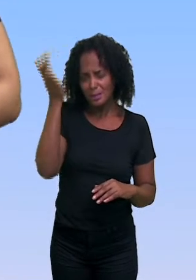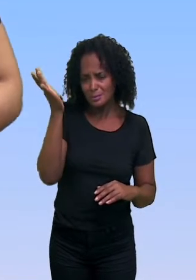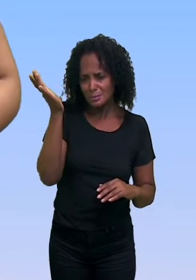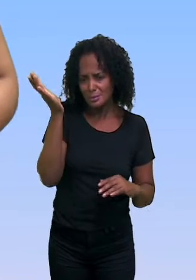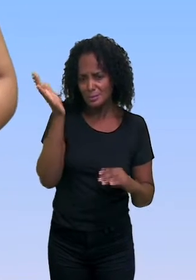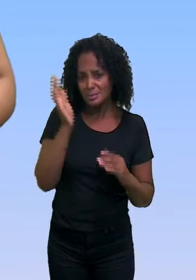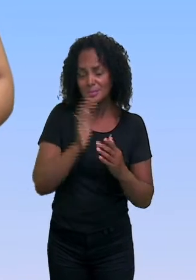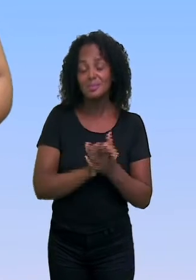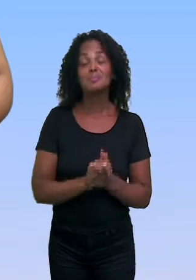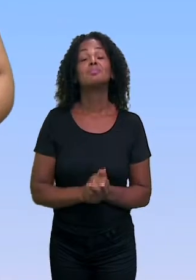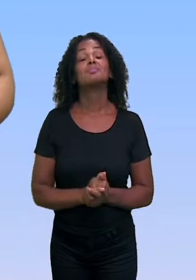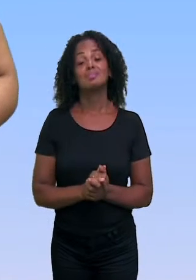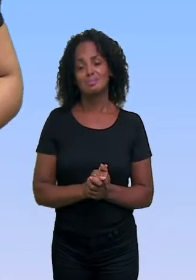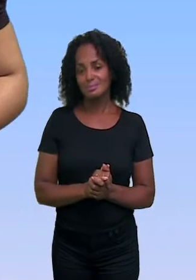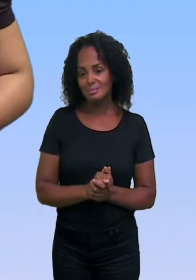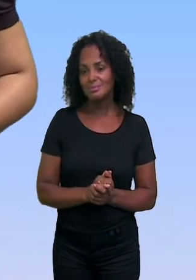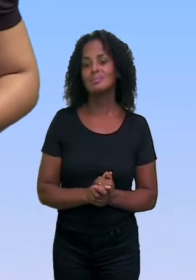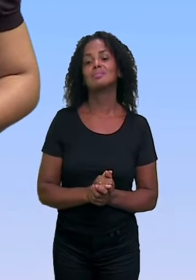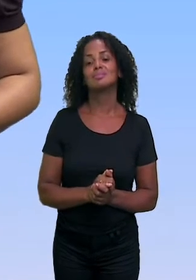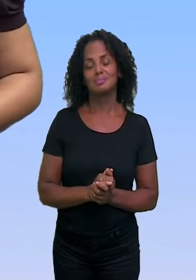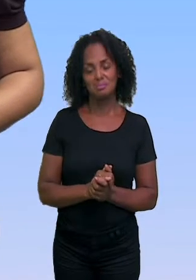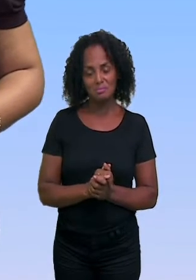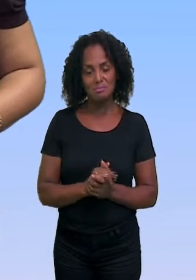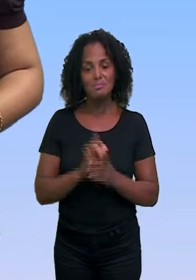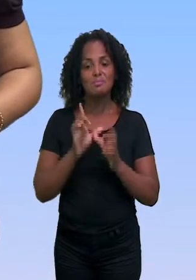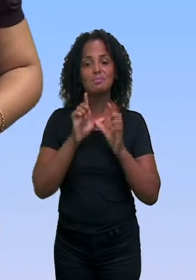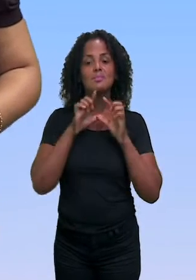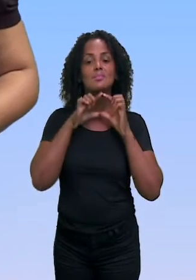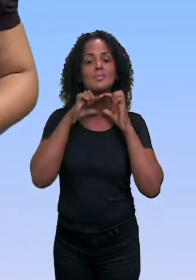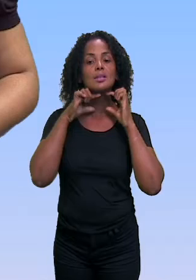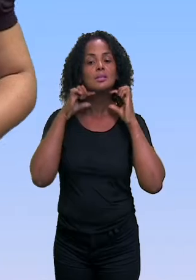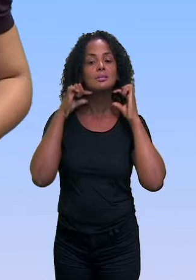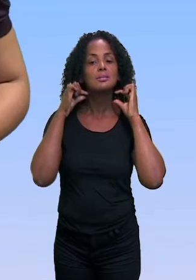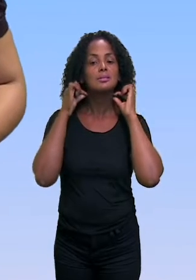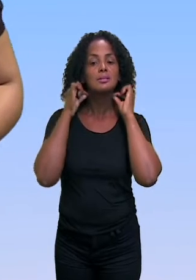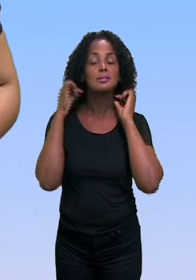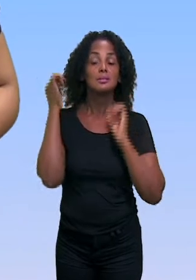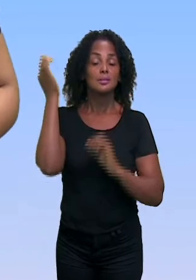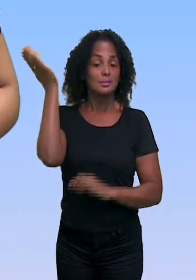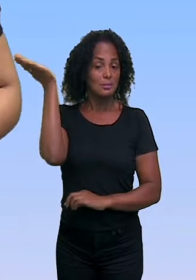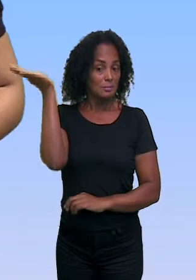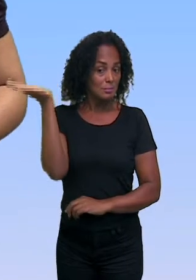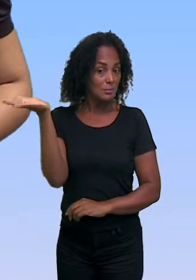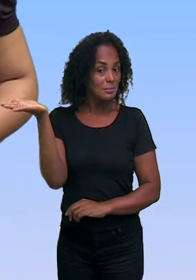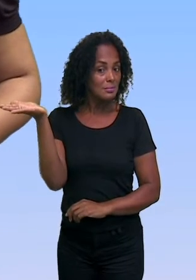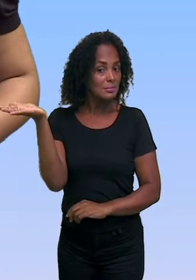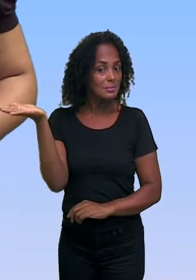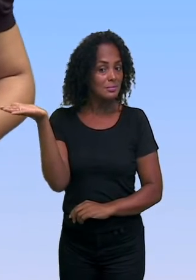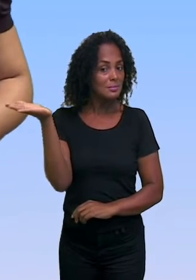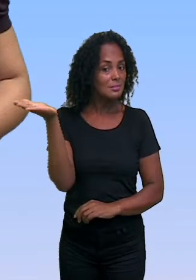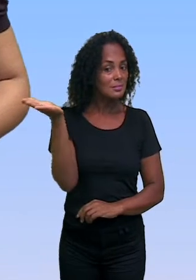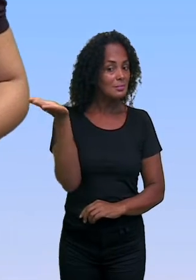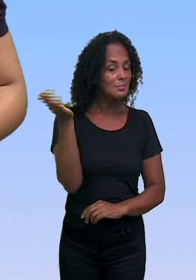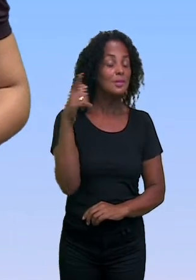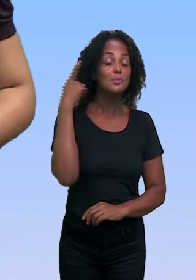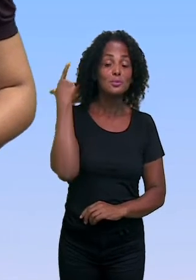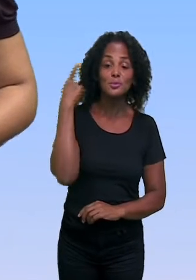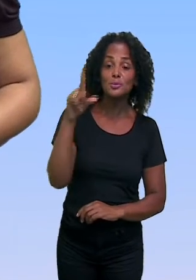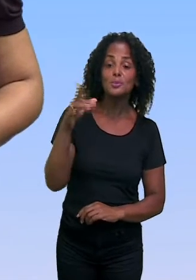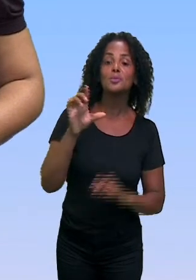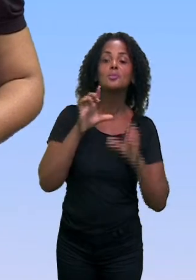fácil né que é o garçom garçom em inglês Oeiras PI e o